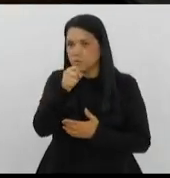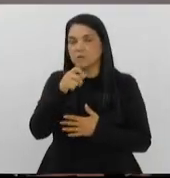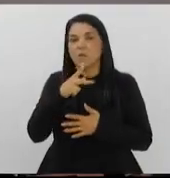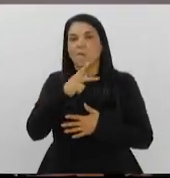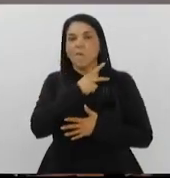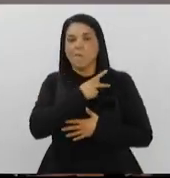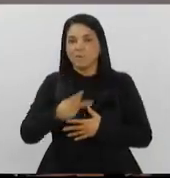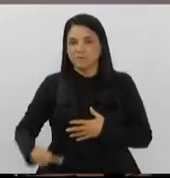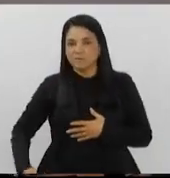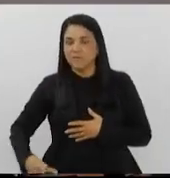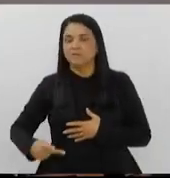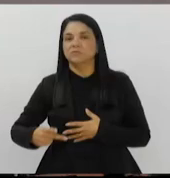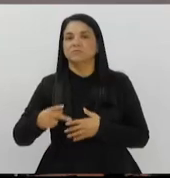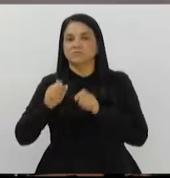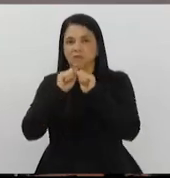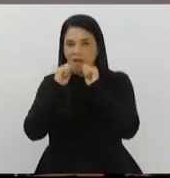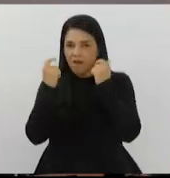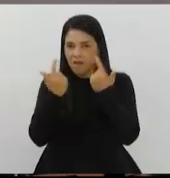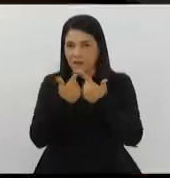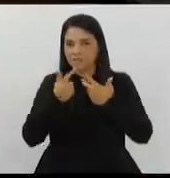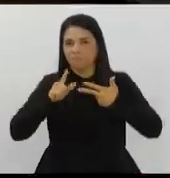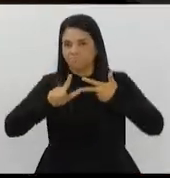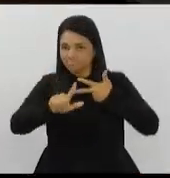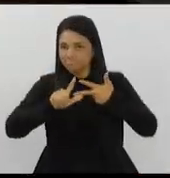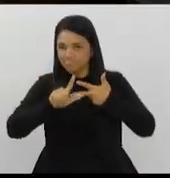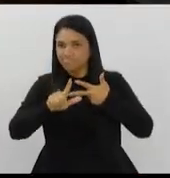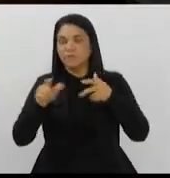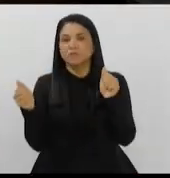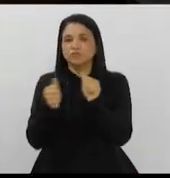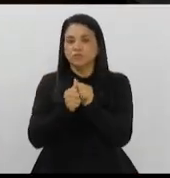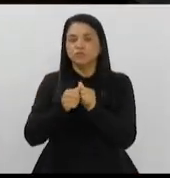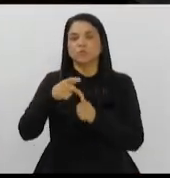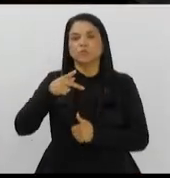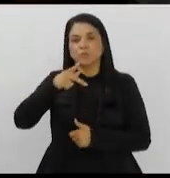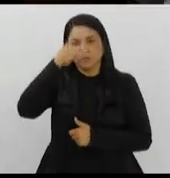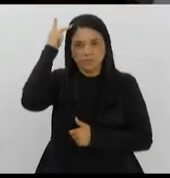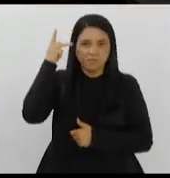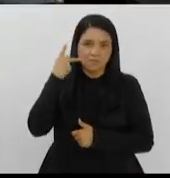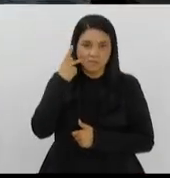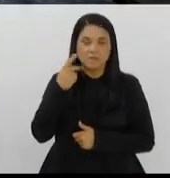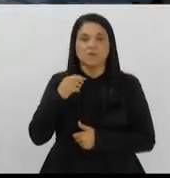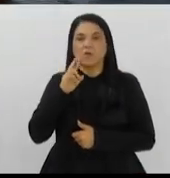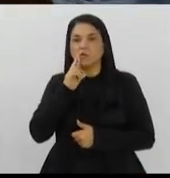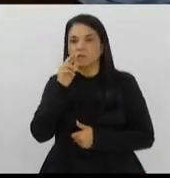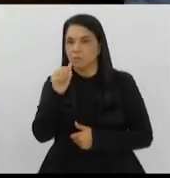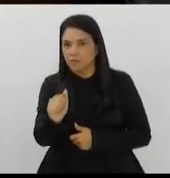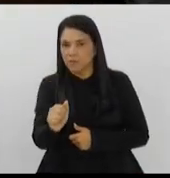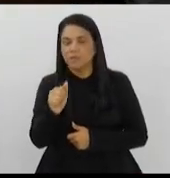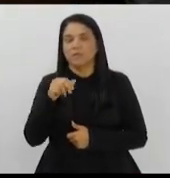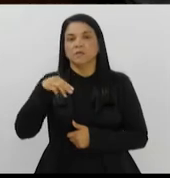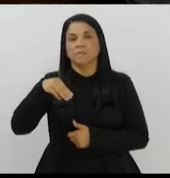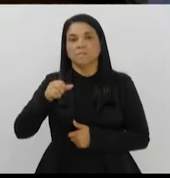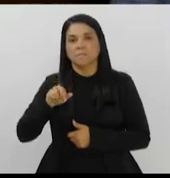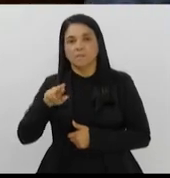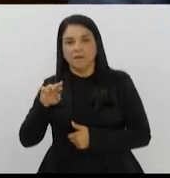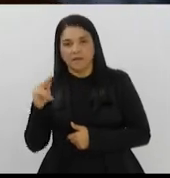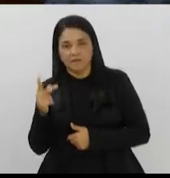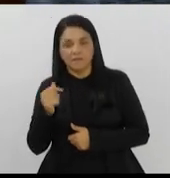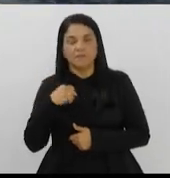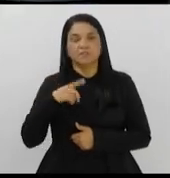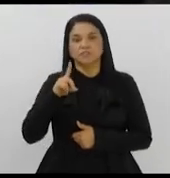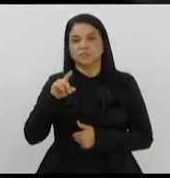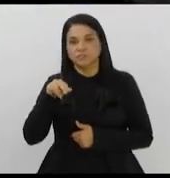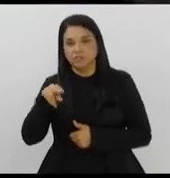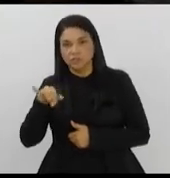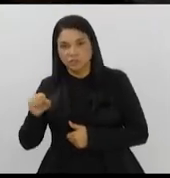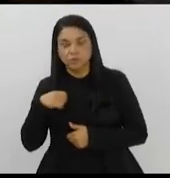do Poder Legislativo, junto com o meu mandato, deputado Luiz Paulo, deputada Marta, deputado Dino, mas a gente ganha um aliado de peso, representado